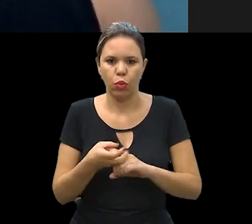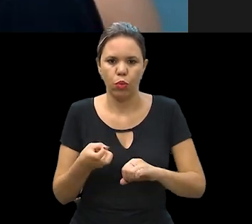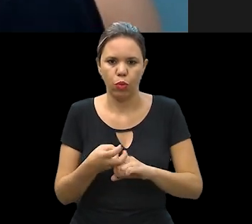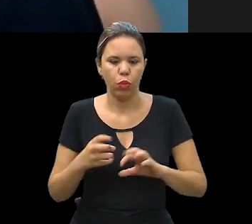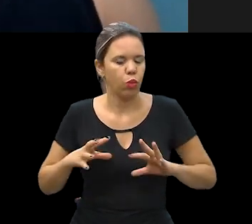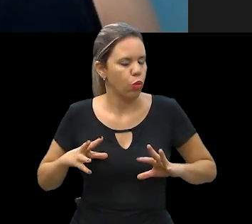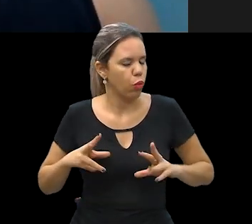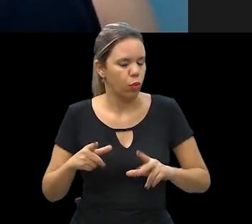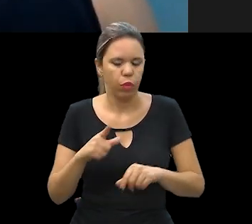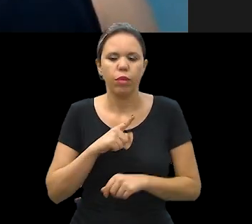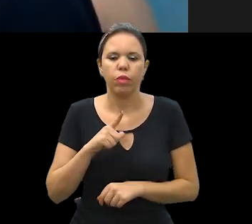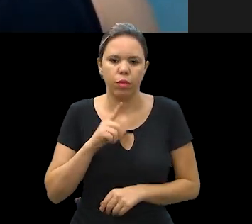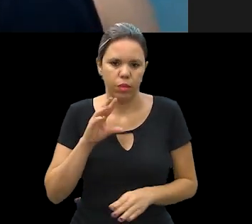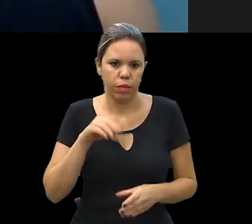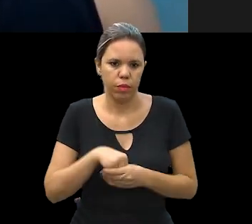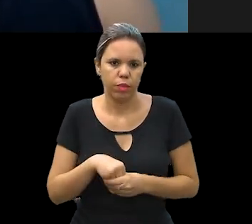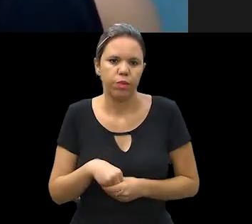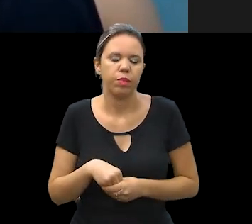Play,